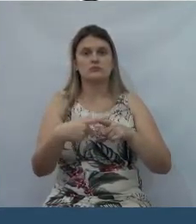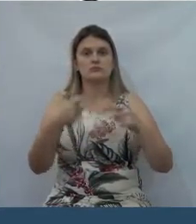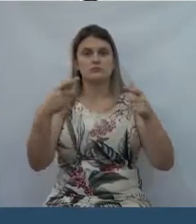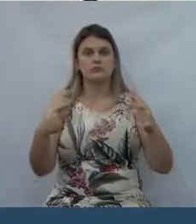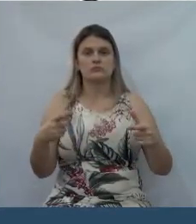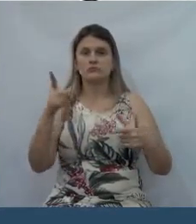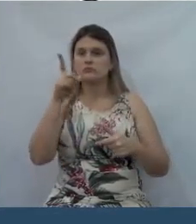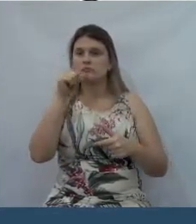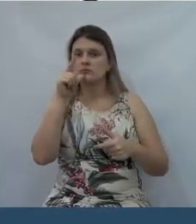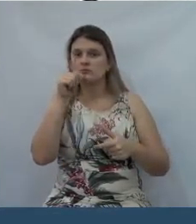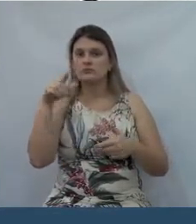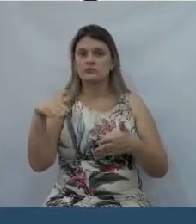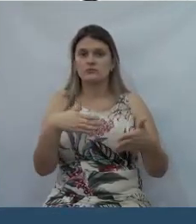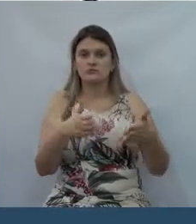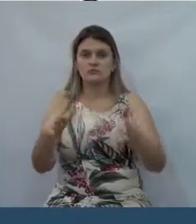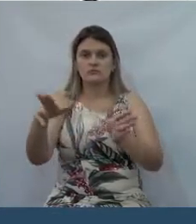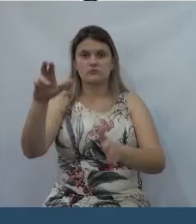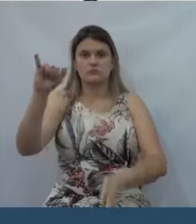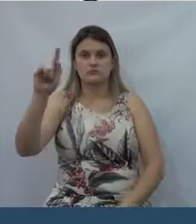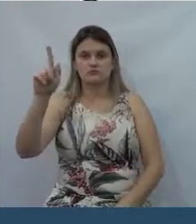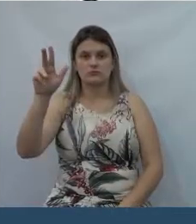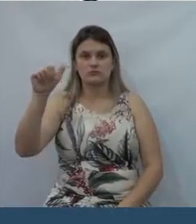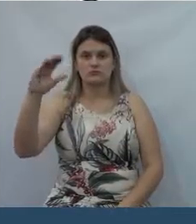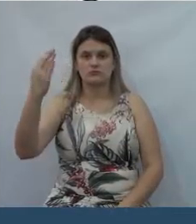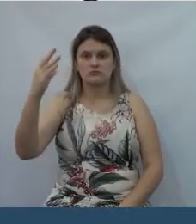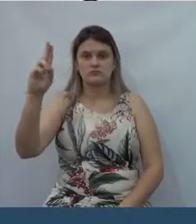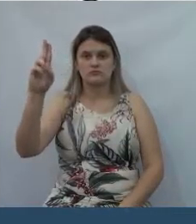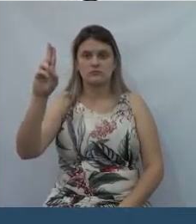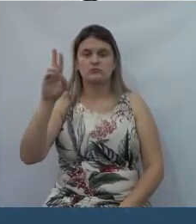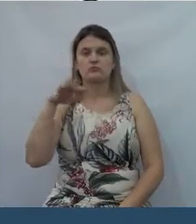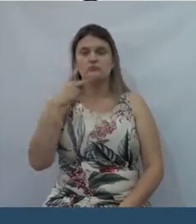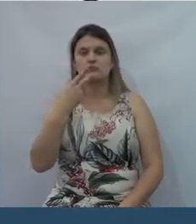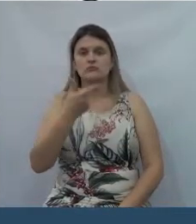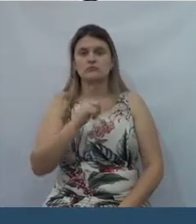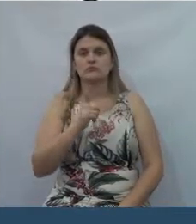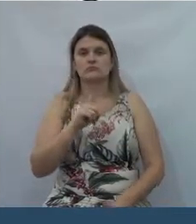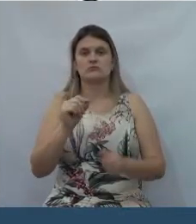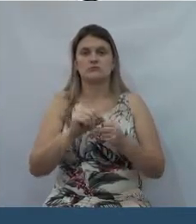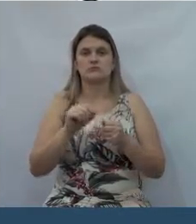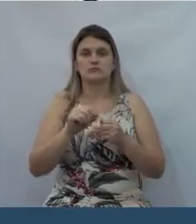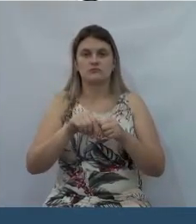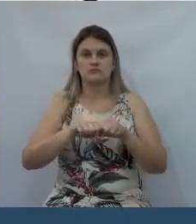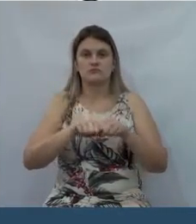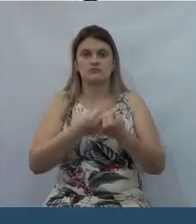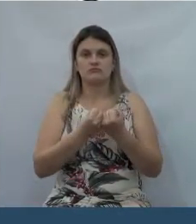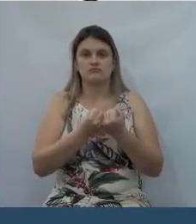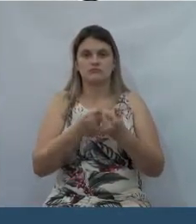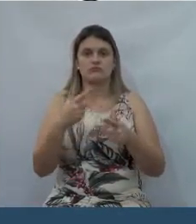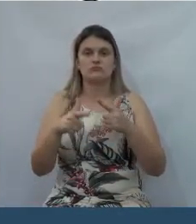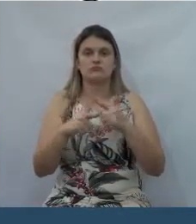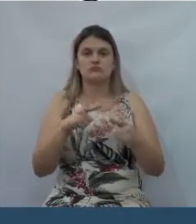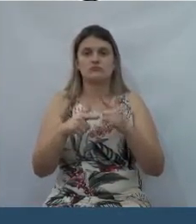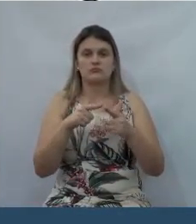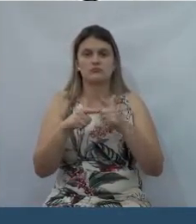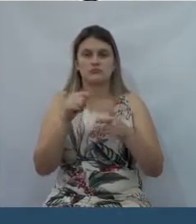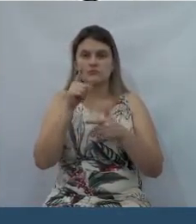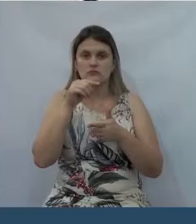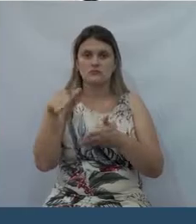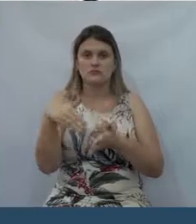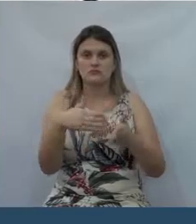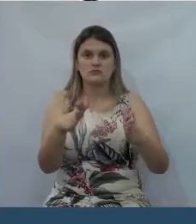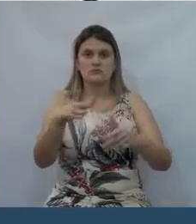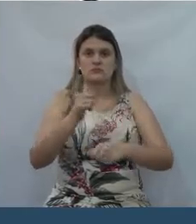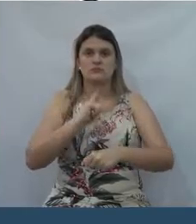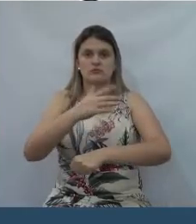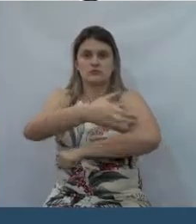a água do Rio Iguaçu, do nosso majestoso Rio Iguaçu, tem provocado uma erosão muito grande e a praça já